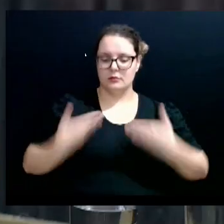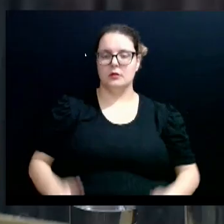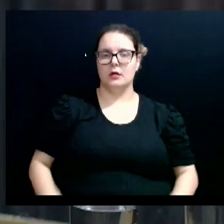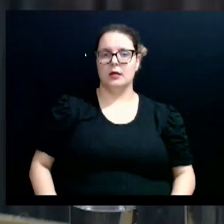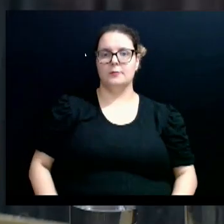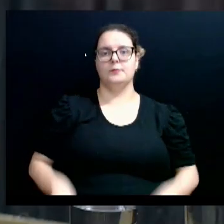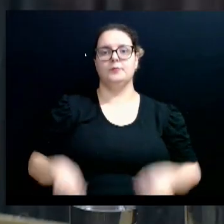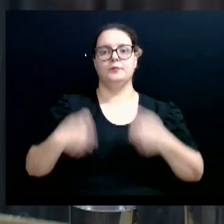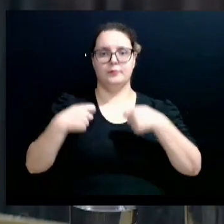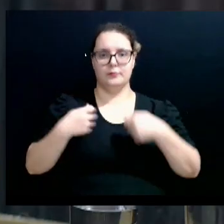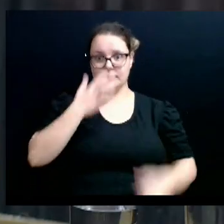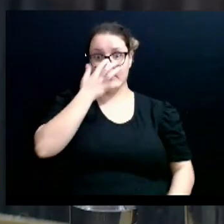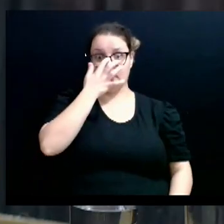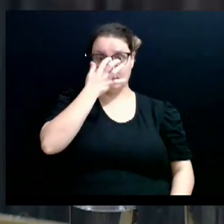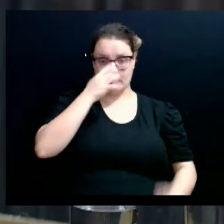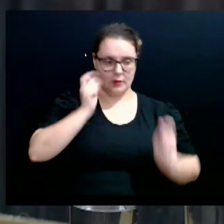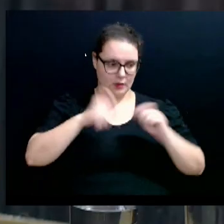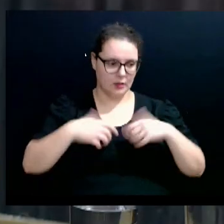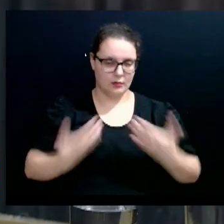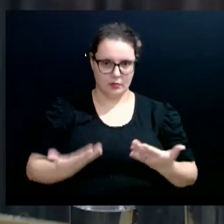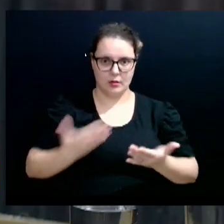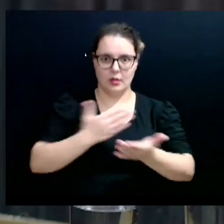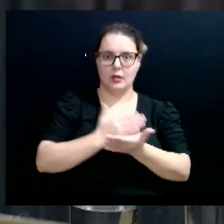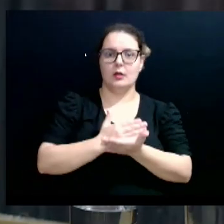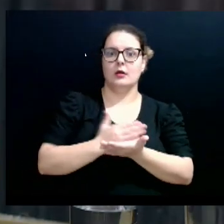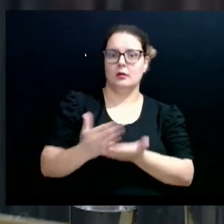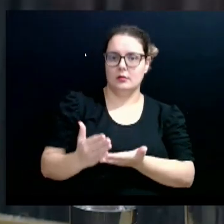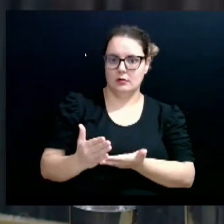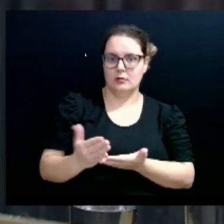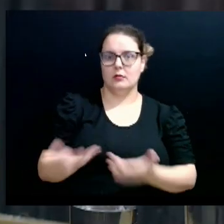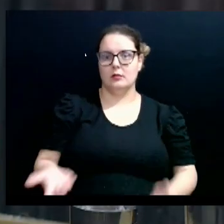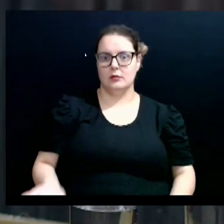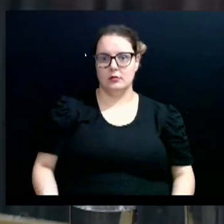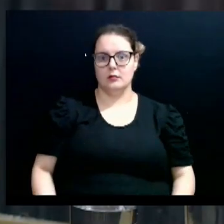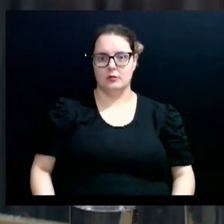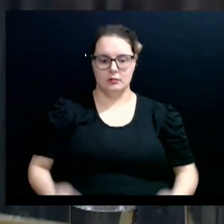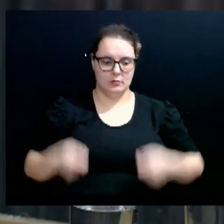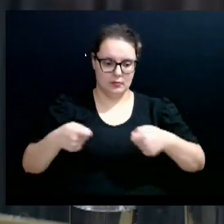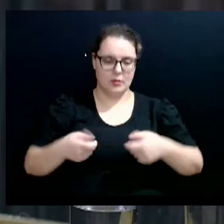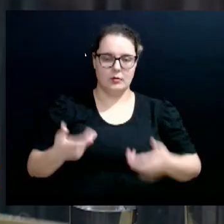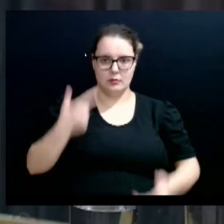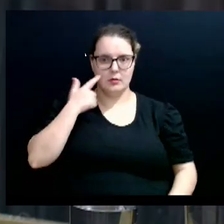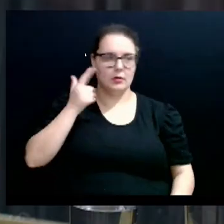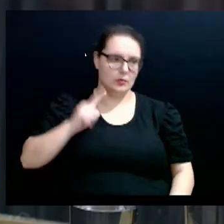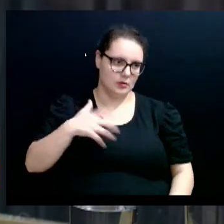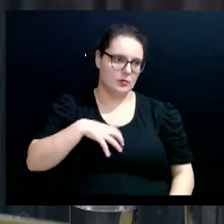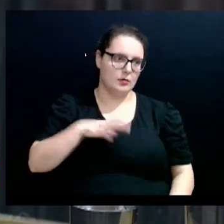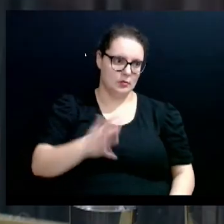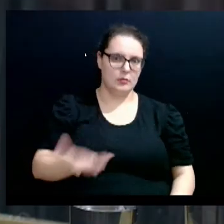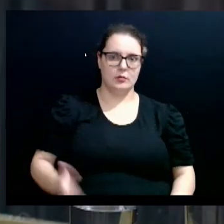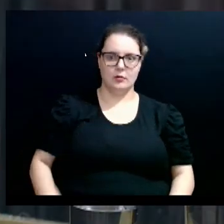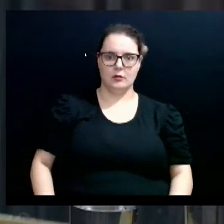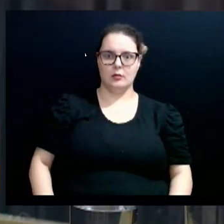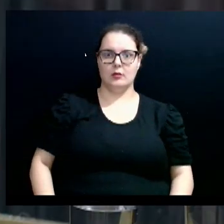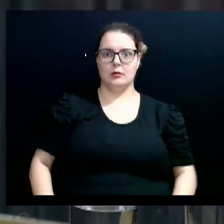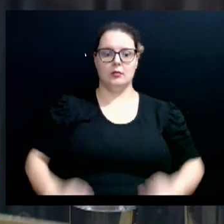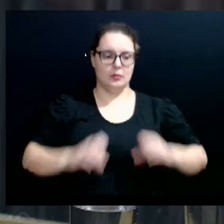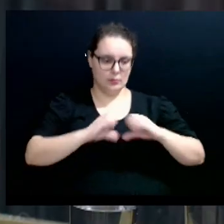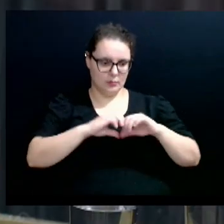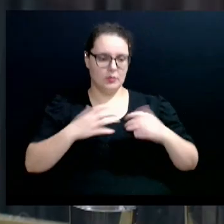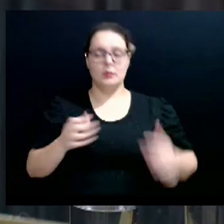se validar e começar a se impor, né, claro, de uma Exato. maneira, amorosa, né, Uhum.